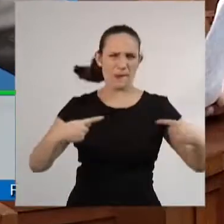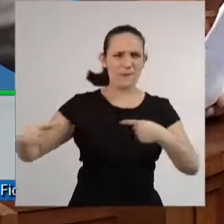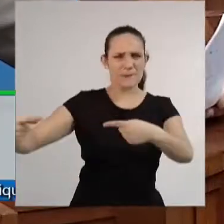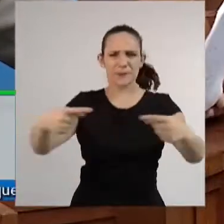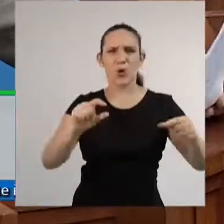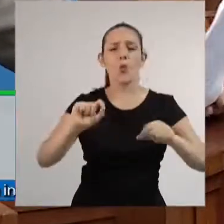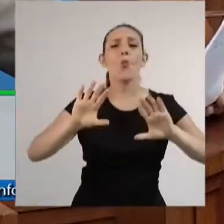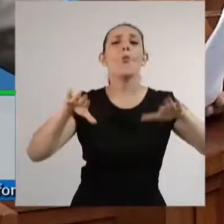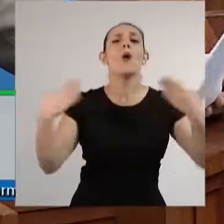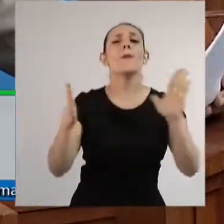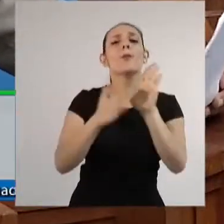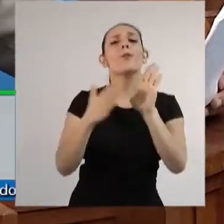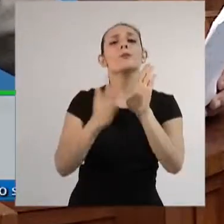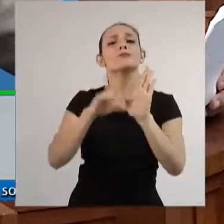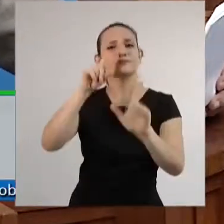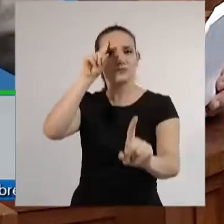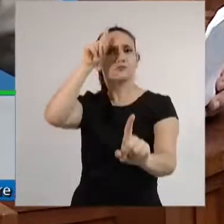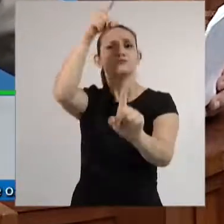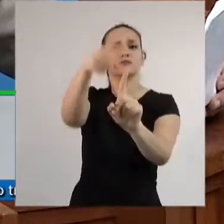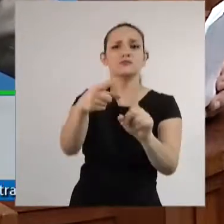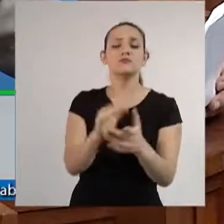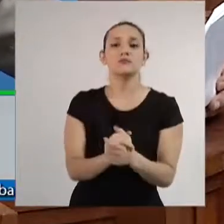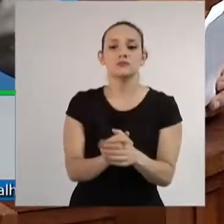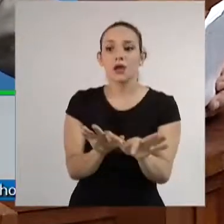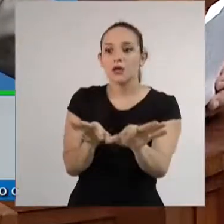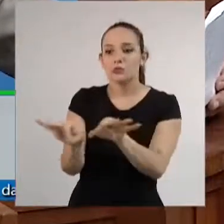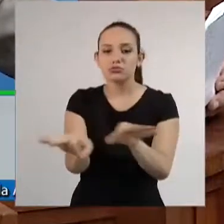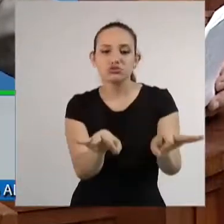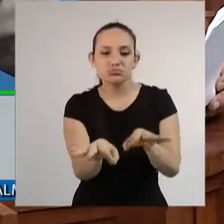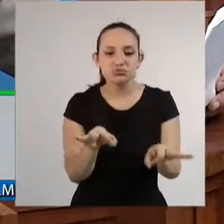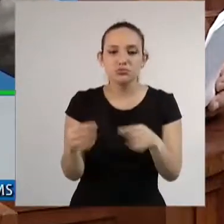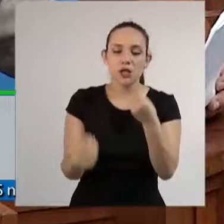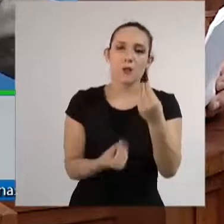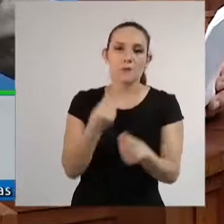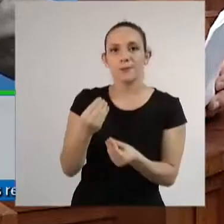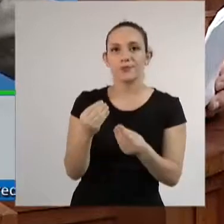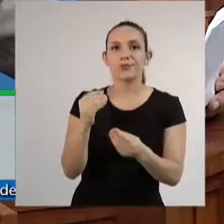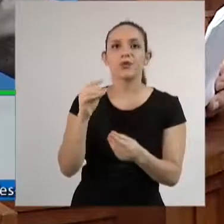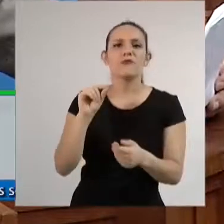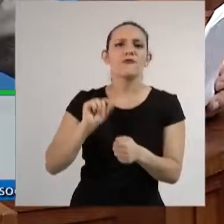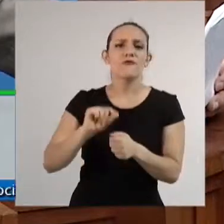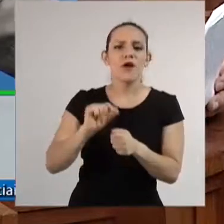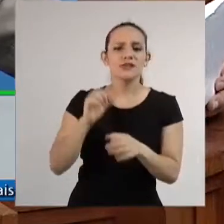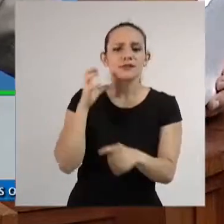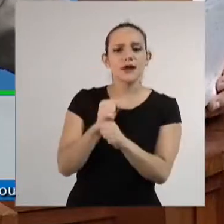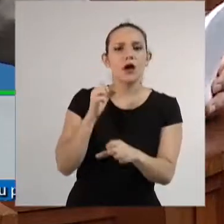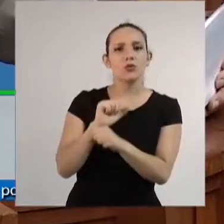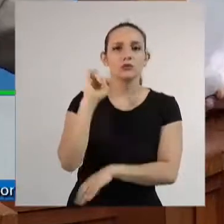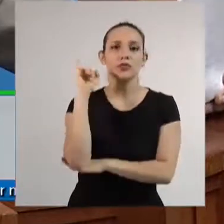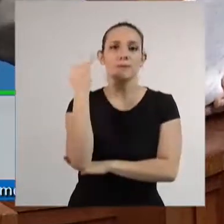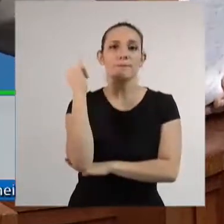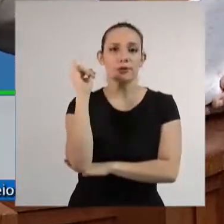ela tem como objetivo reorganizar o modelo de tributação brasileiro,